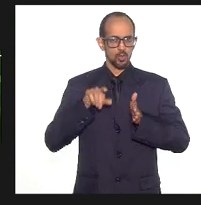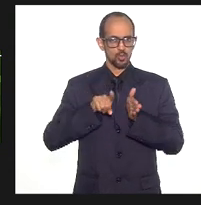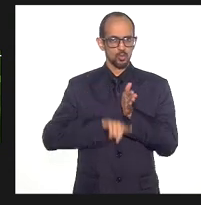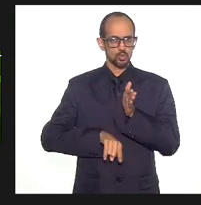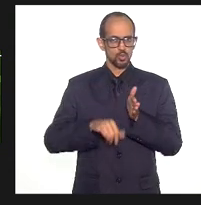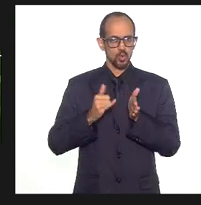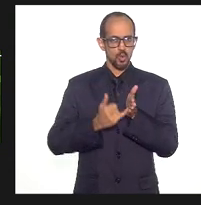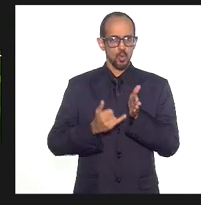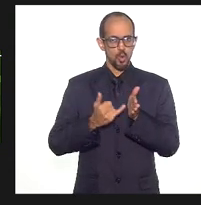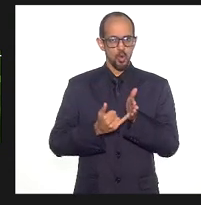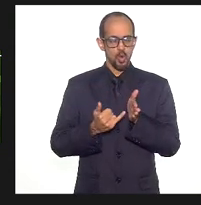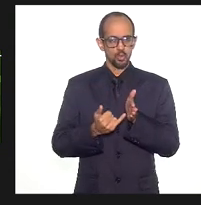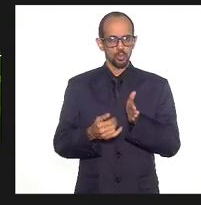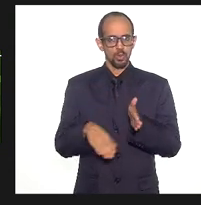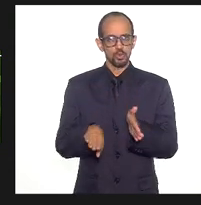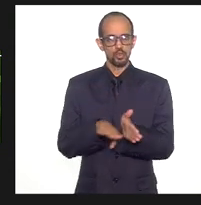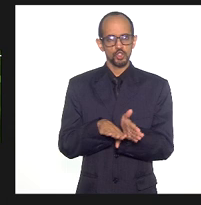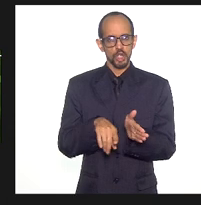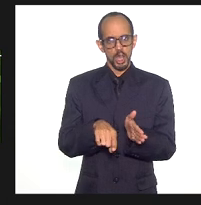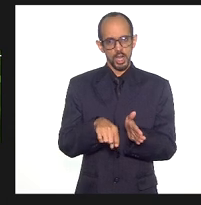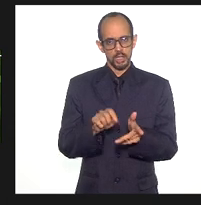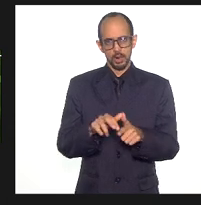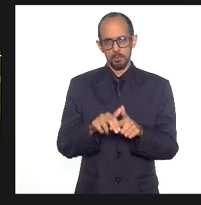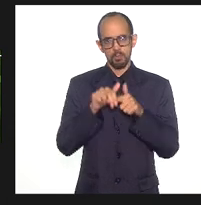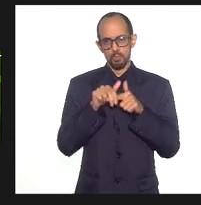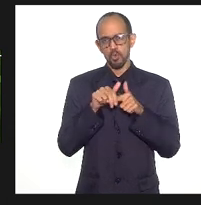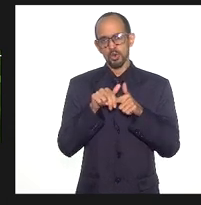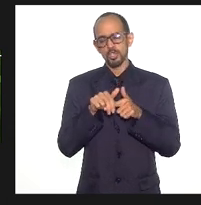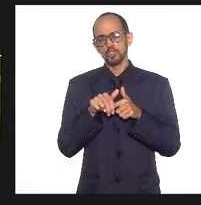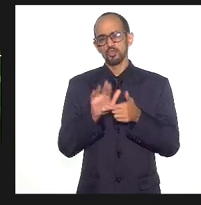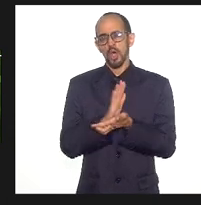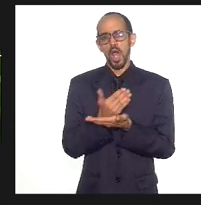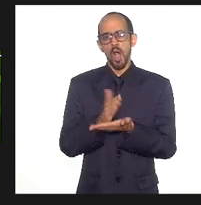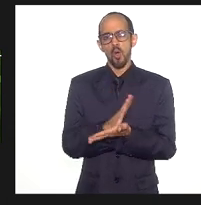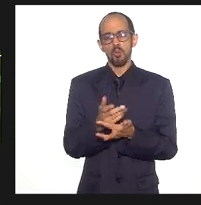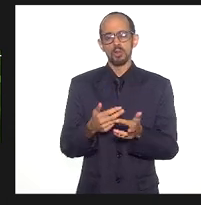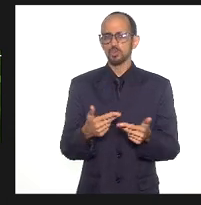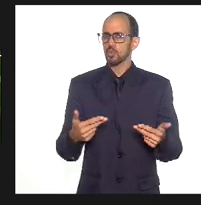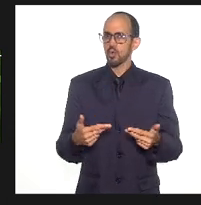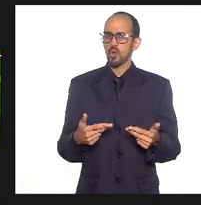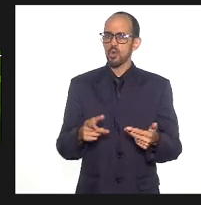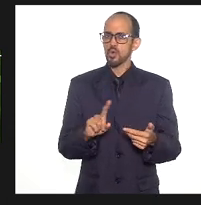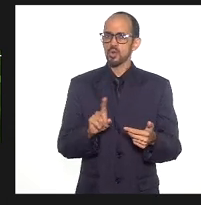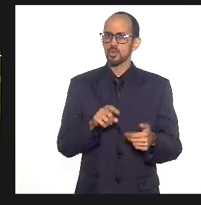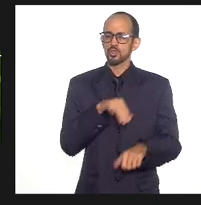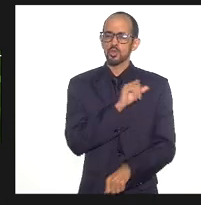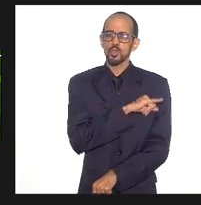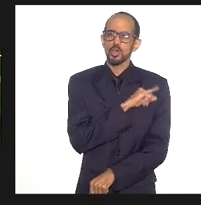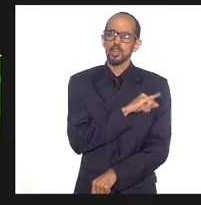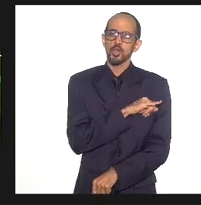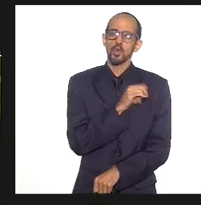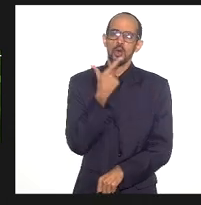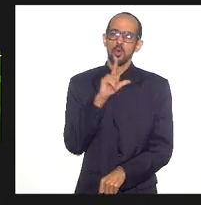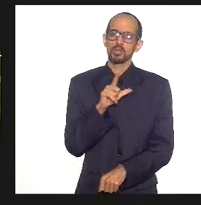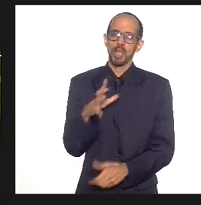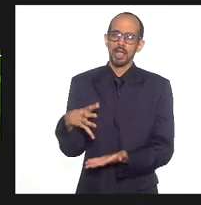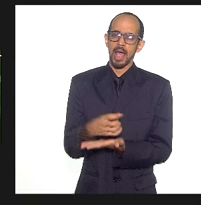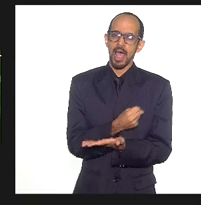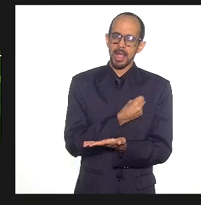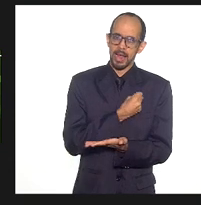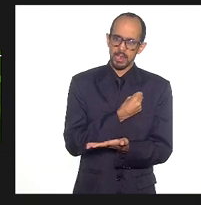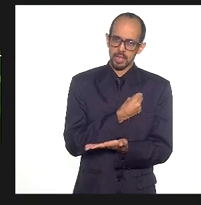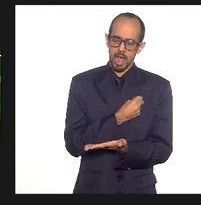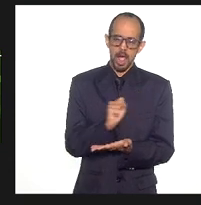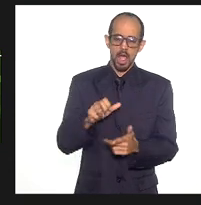o Estado do Rio de Janeiro acaba não arrecadando parte importante dos recursos aqui gerados, né, isso em razão